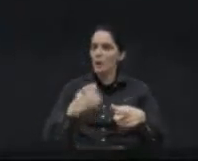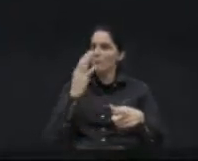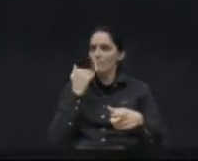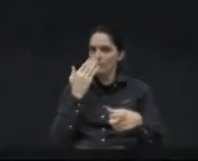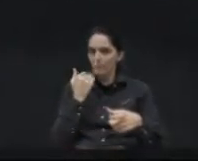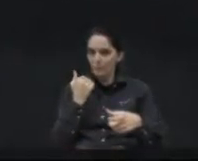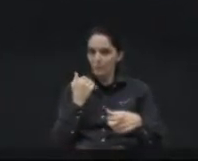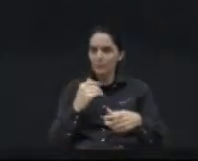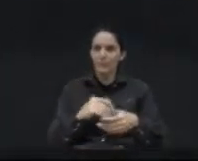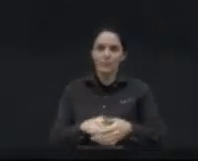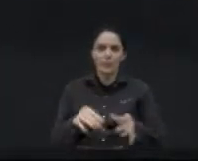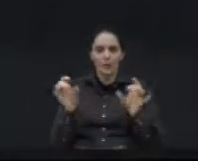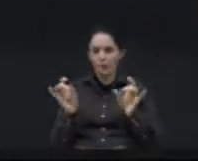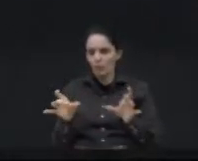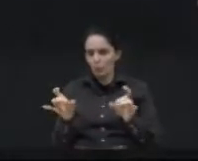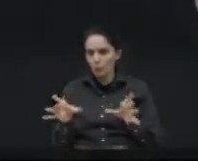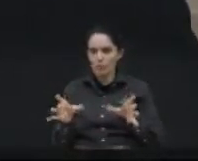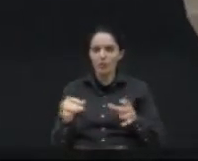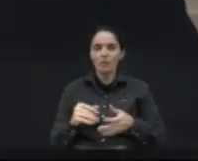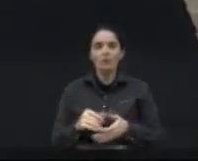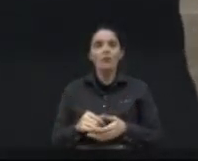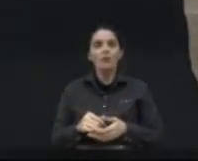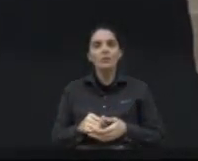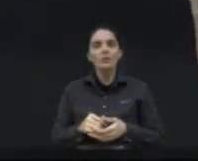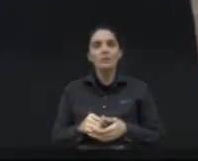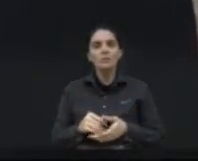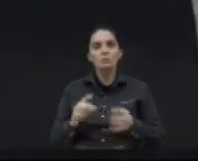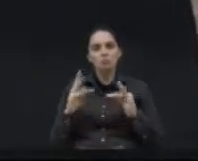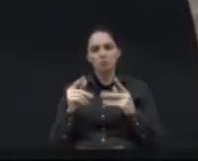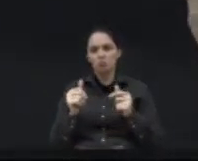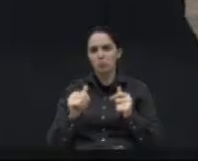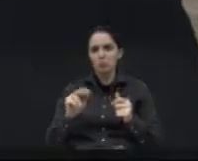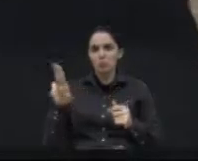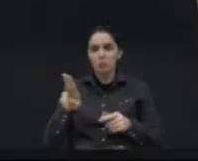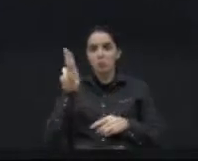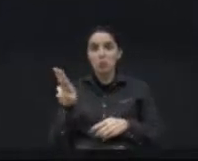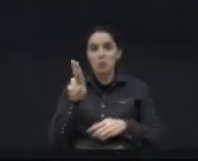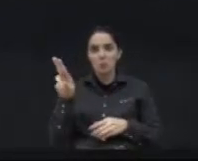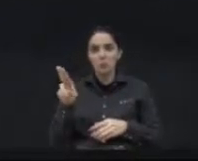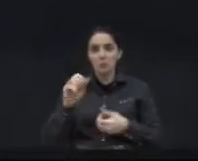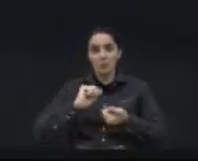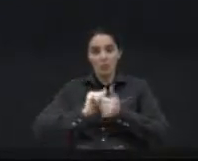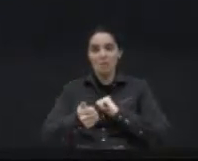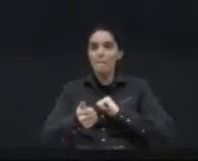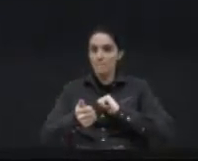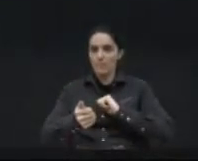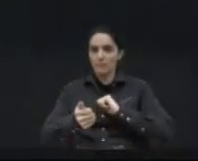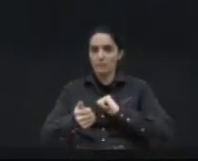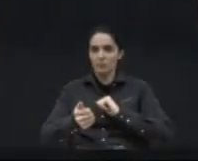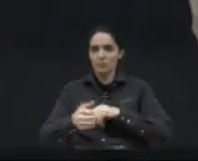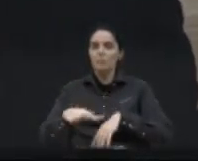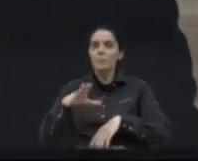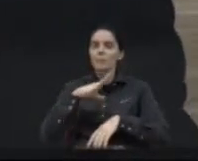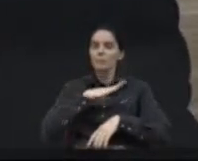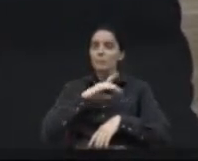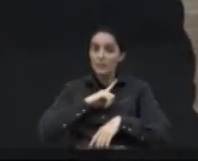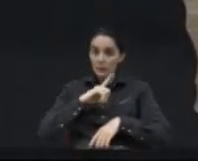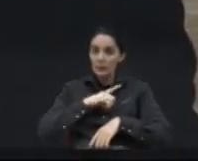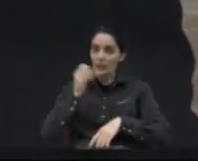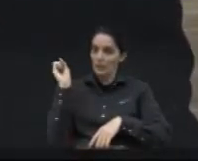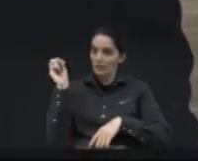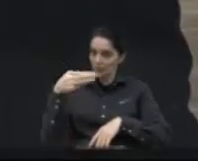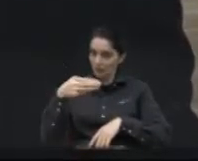vendendo os equipamentos, o que é usado nesse esporte. Então, existe sim na cidade, senhor presidente, um grupo